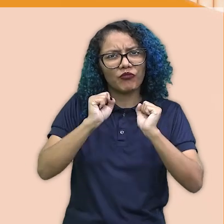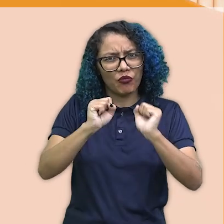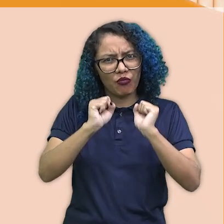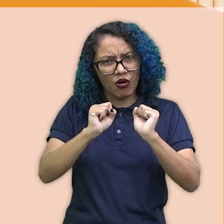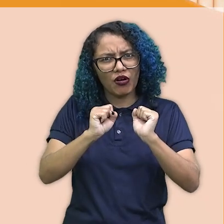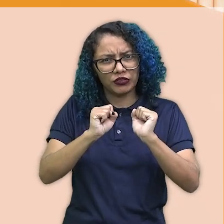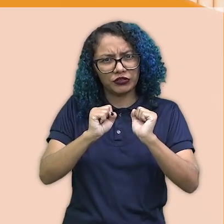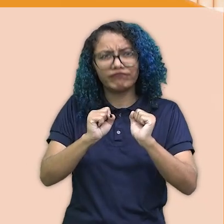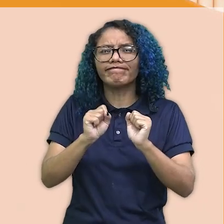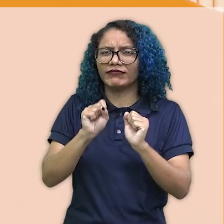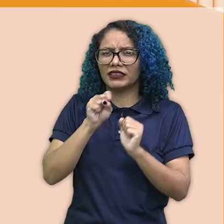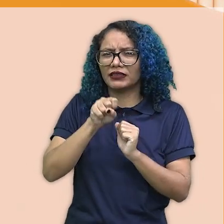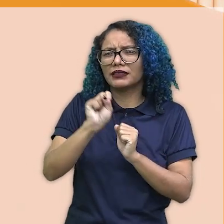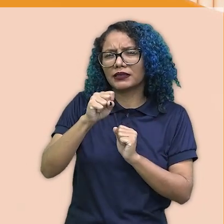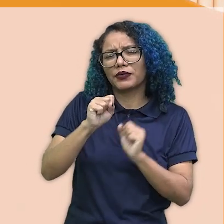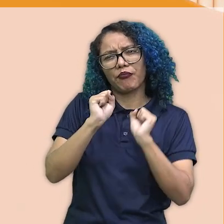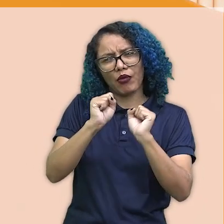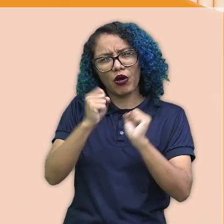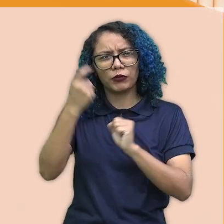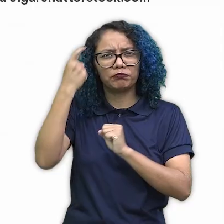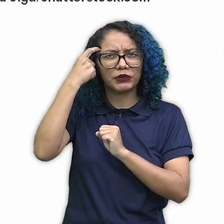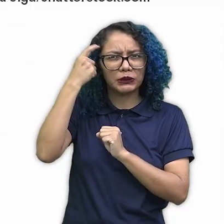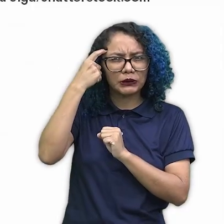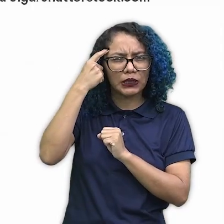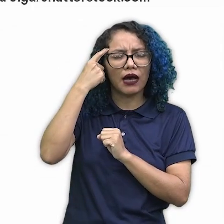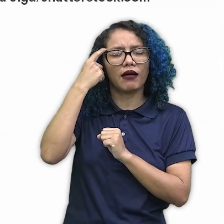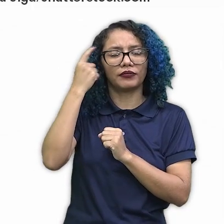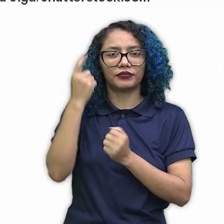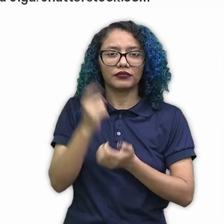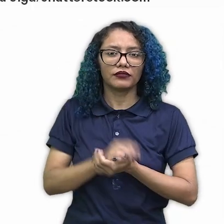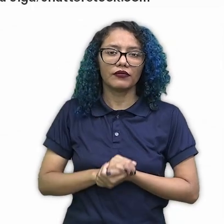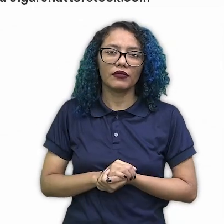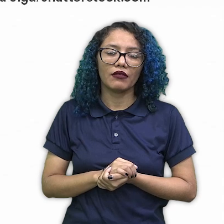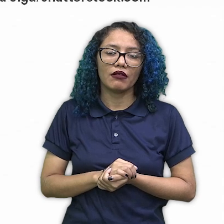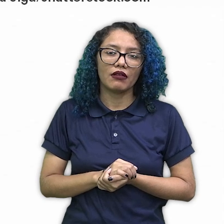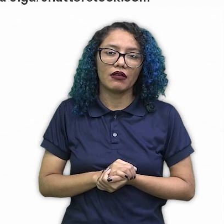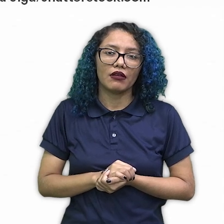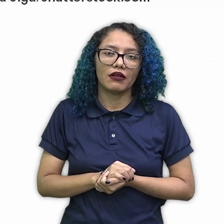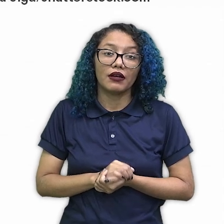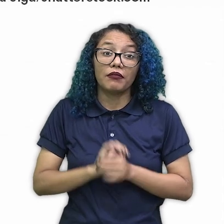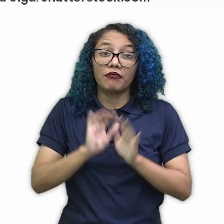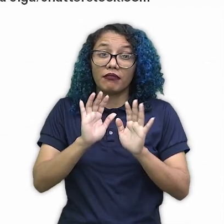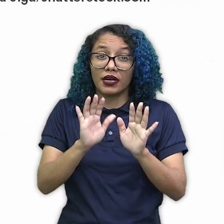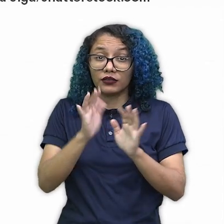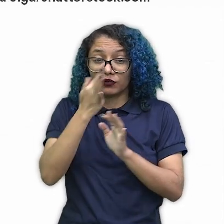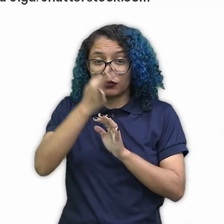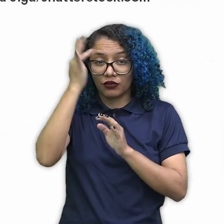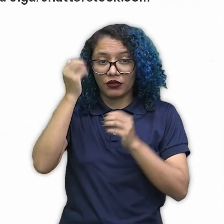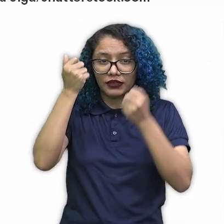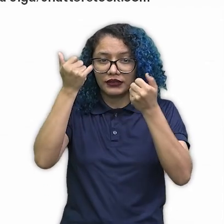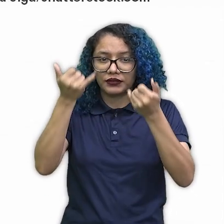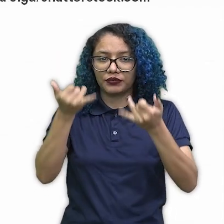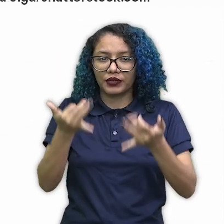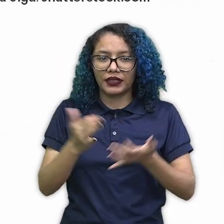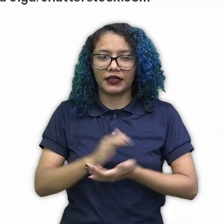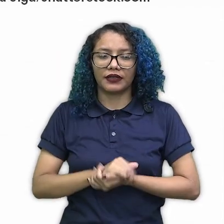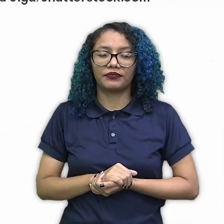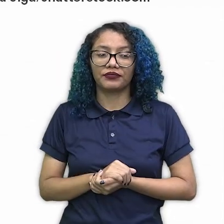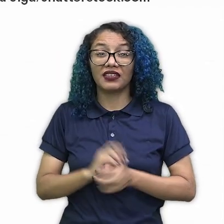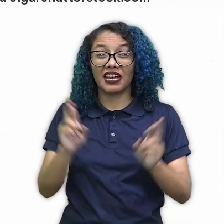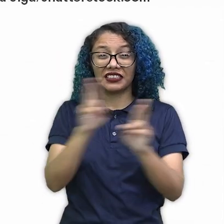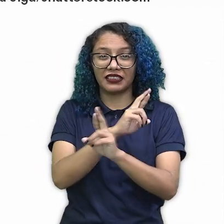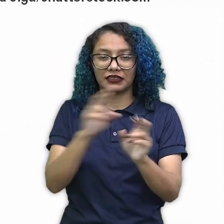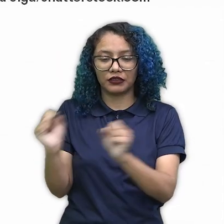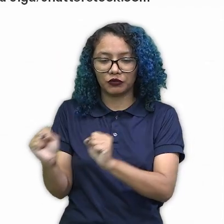questioná-los. Mas, vamos lá de novo? O que Foucault diz? É impossível se livrar